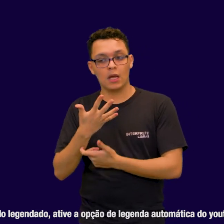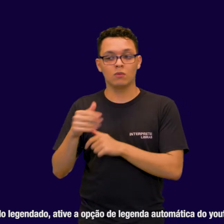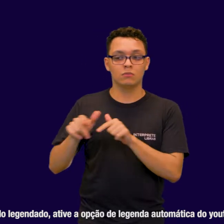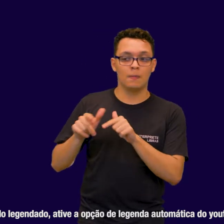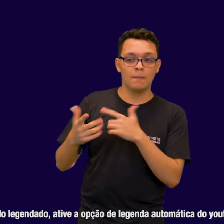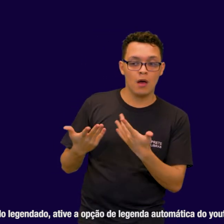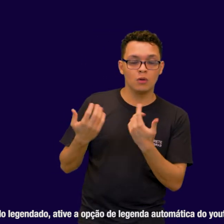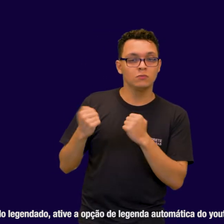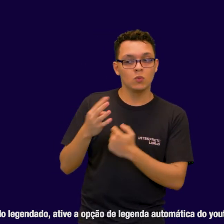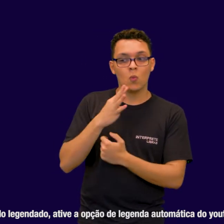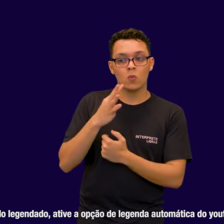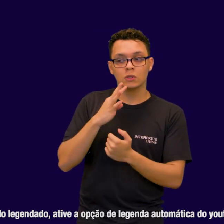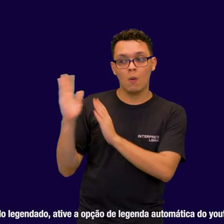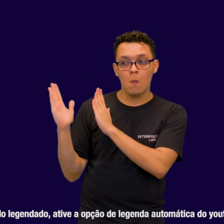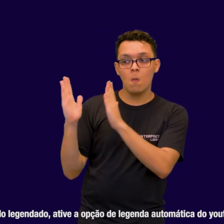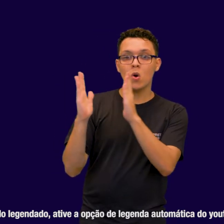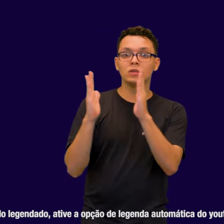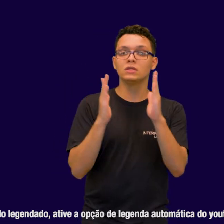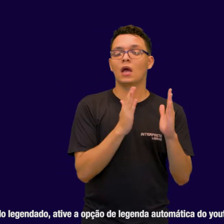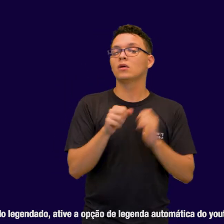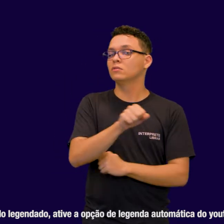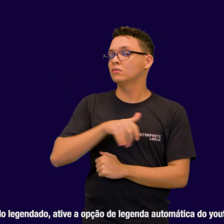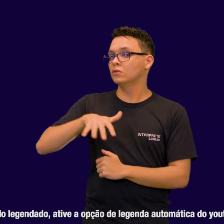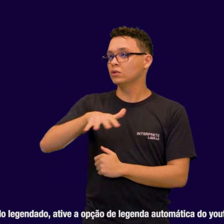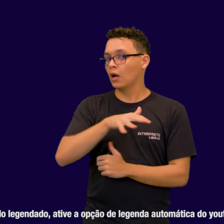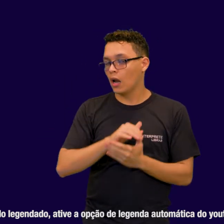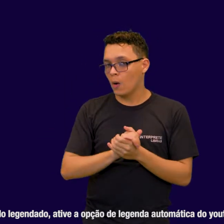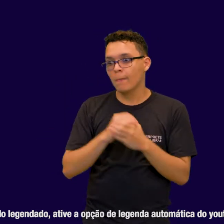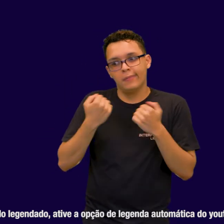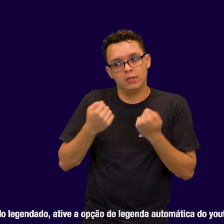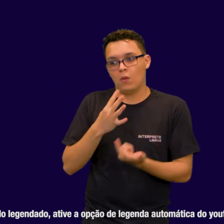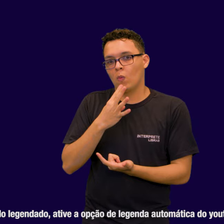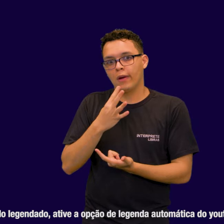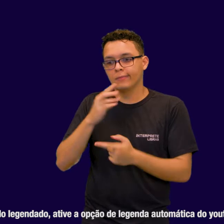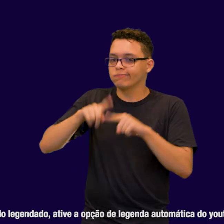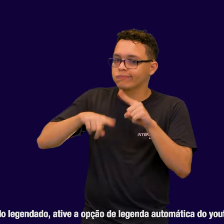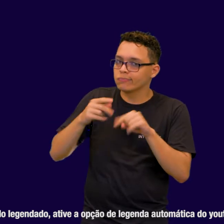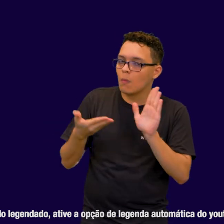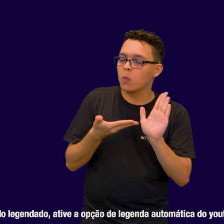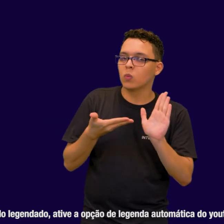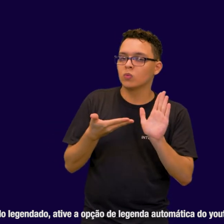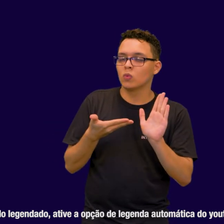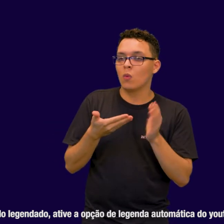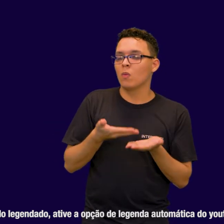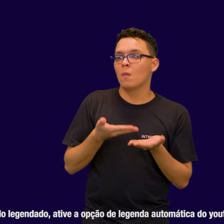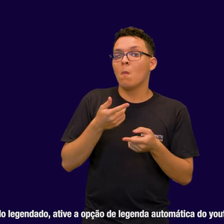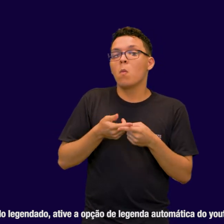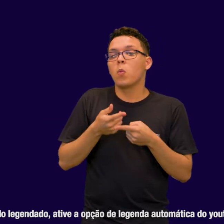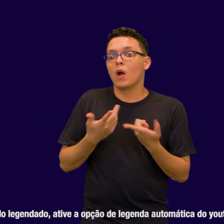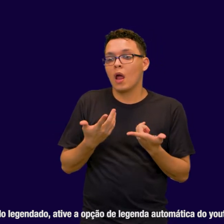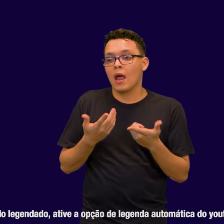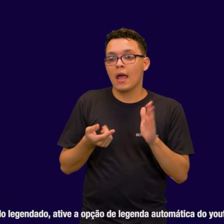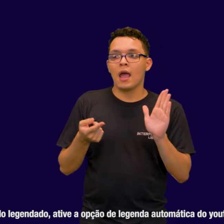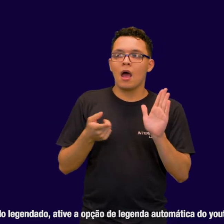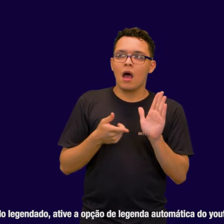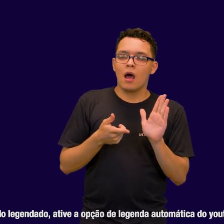todas as particularidades do mercado, conhecer o produto muito bem, porque o produto cerveja,